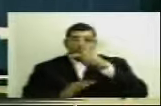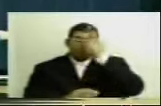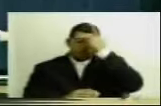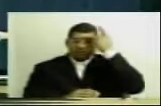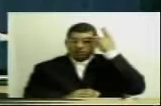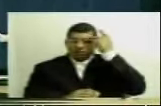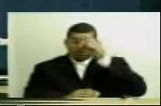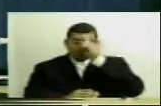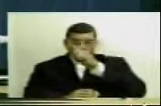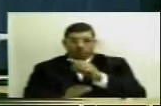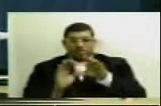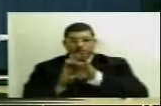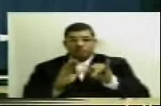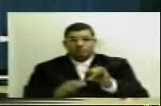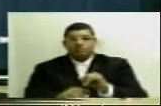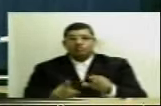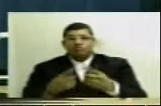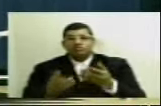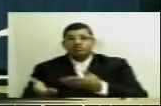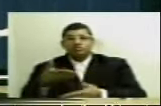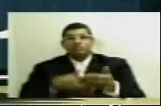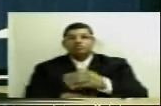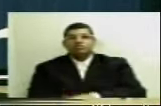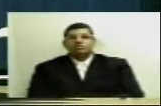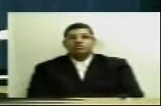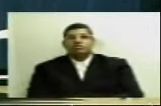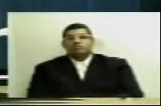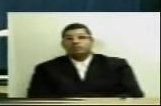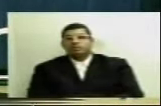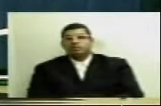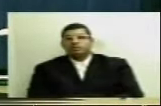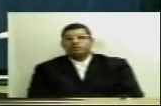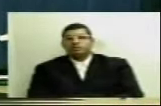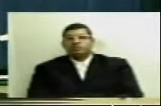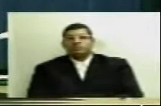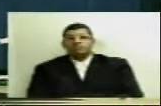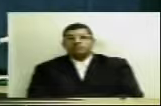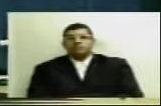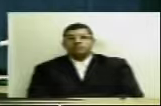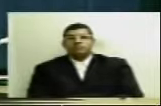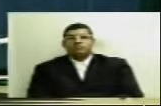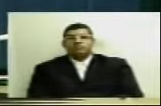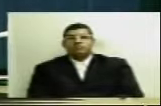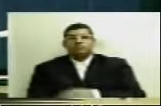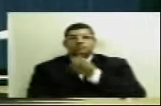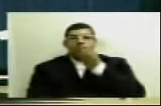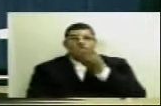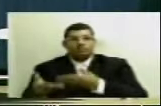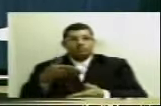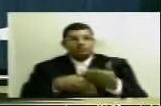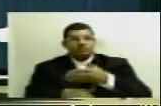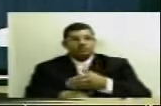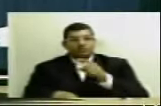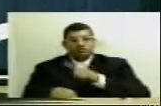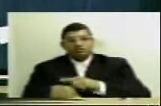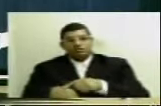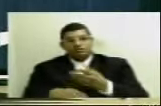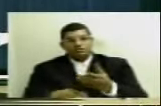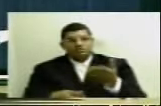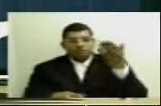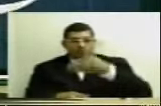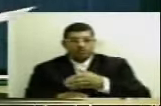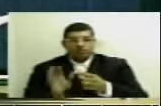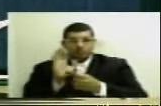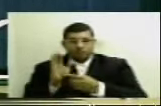que se julga acima da lei, mas que, eu tenho certeza, o Tribunal de Contas agora e o Tribunal Eleitoral no